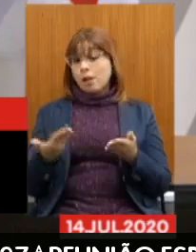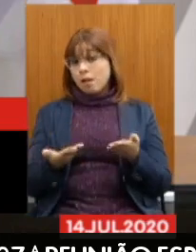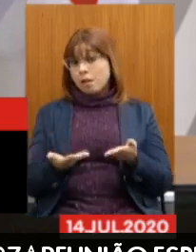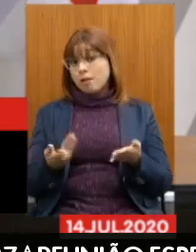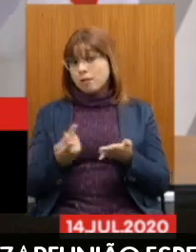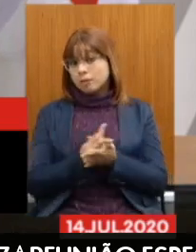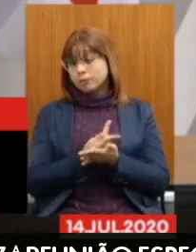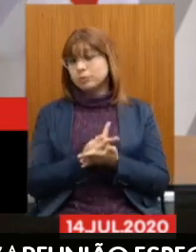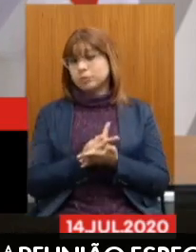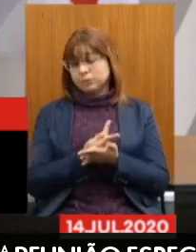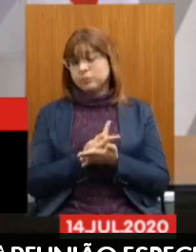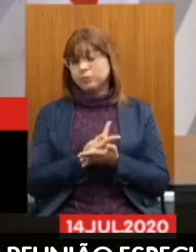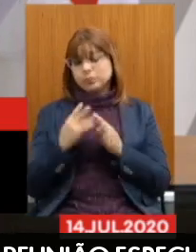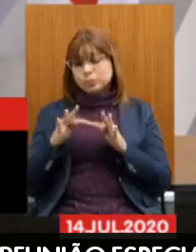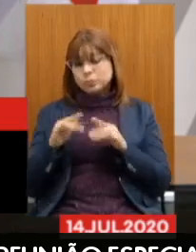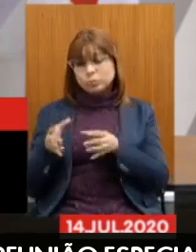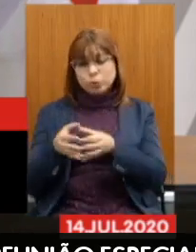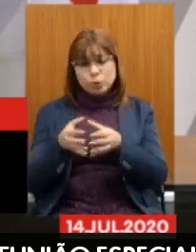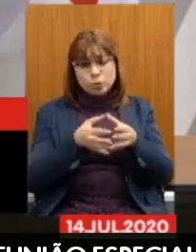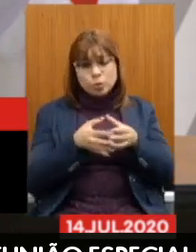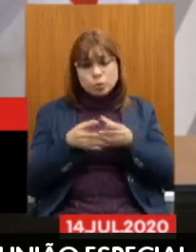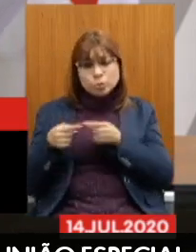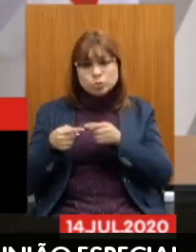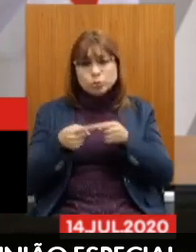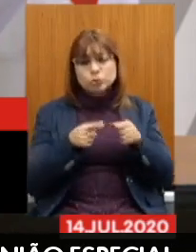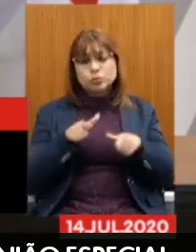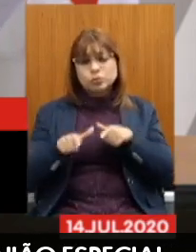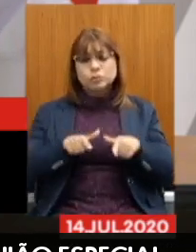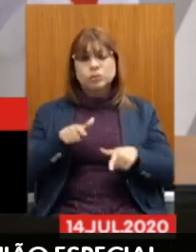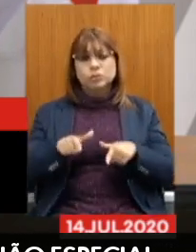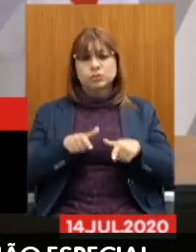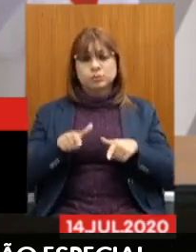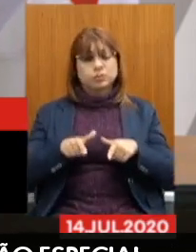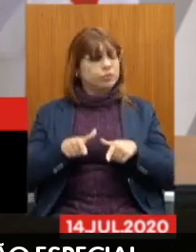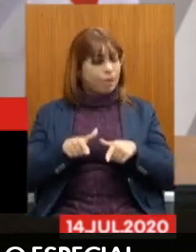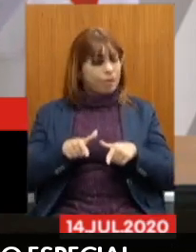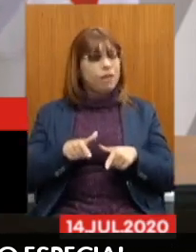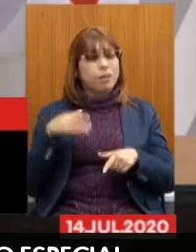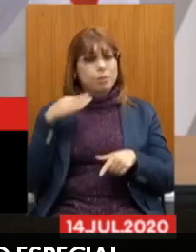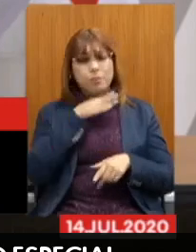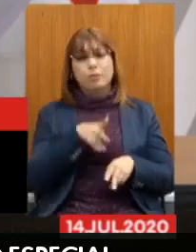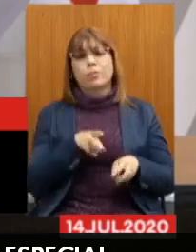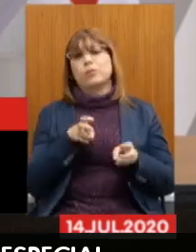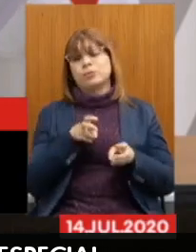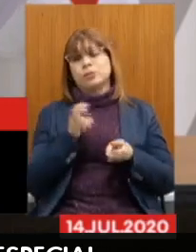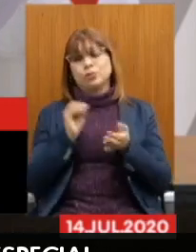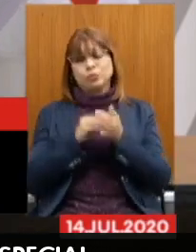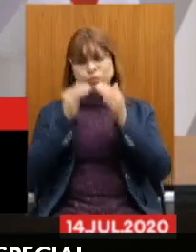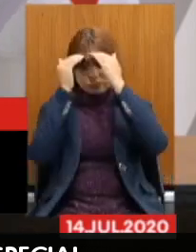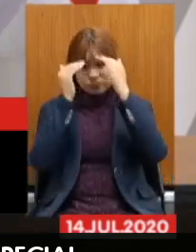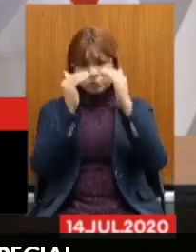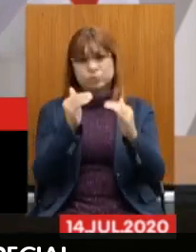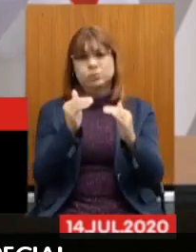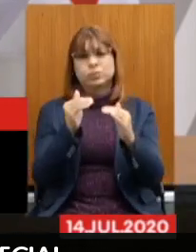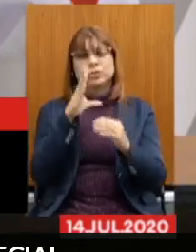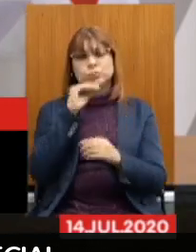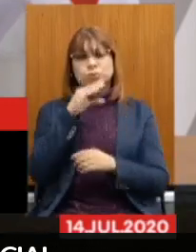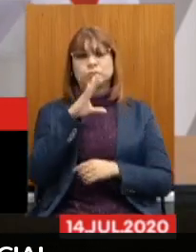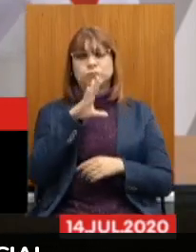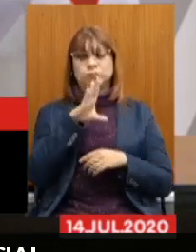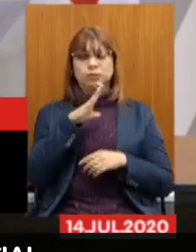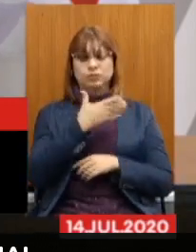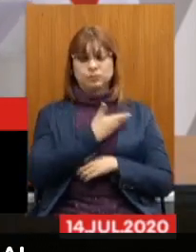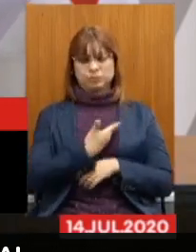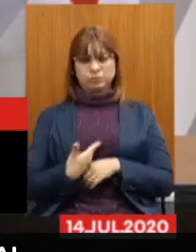indistintamente a todas as categorias, é um desrespeito aos servidores públicos que, A despeito da ausência de reajuste